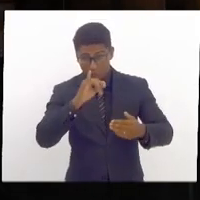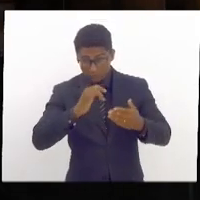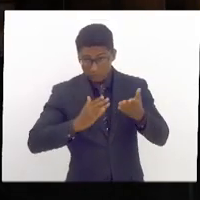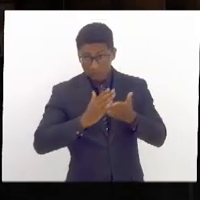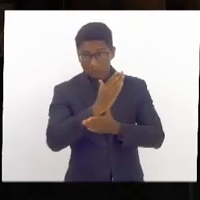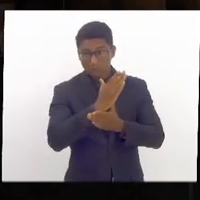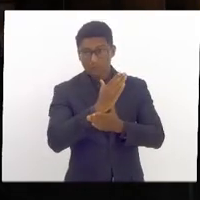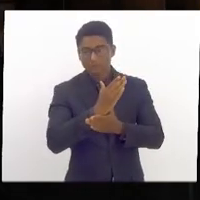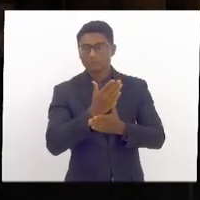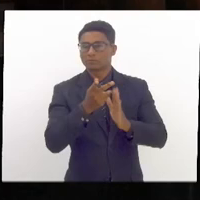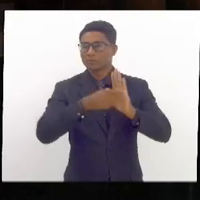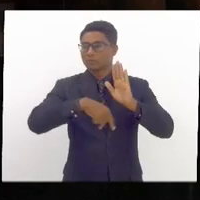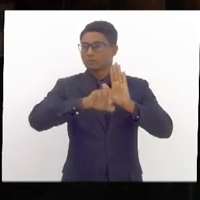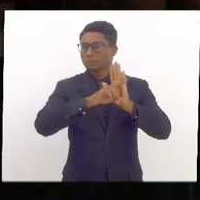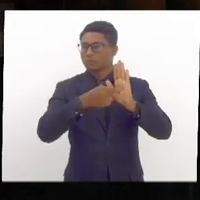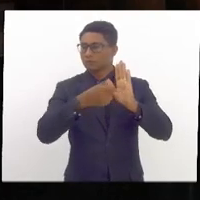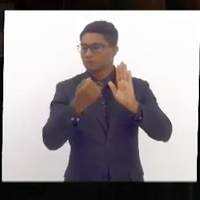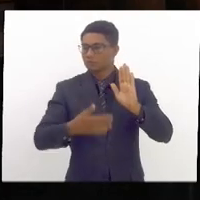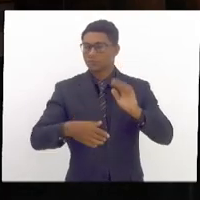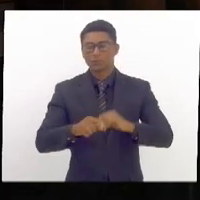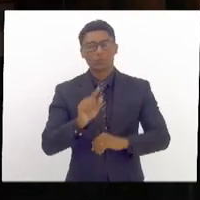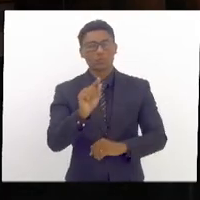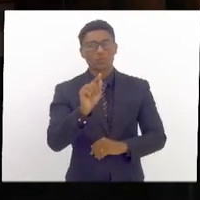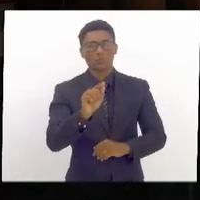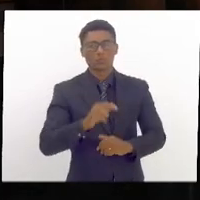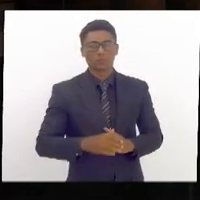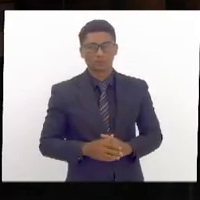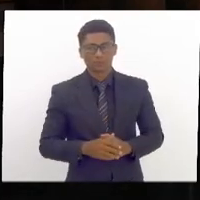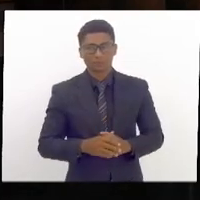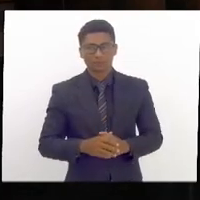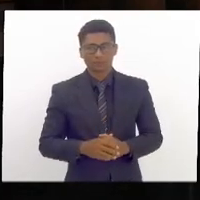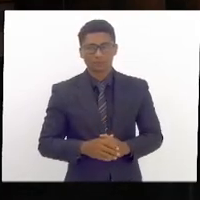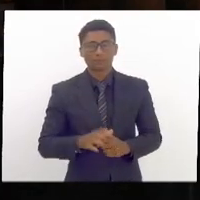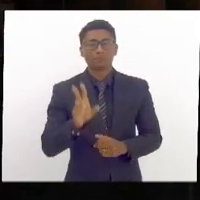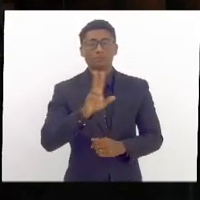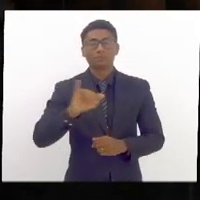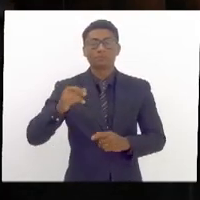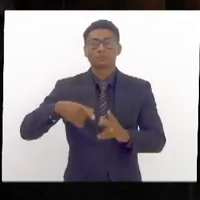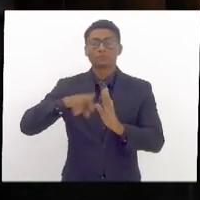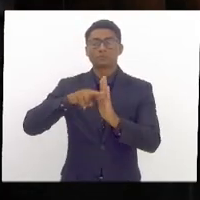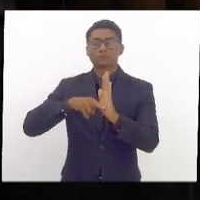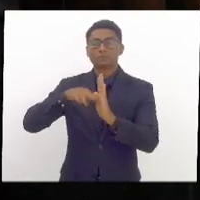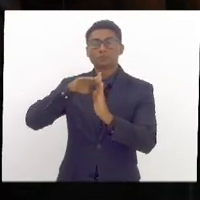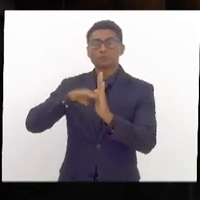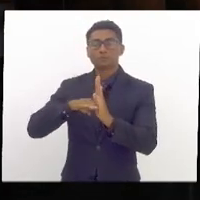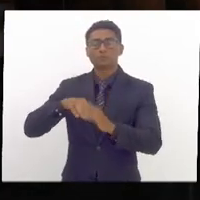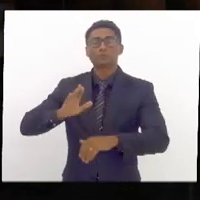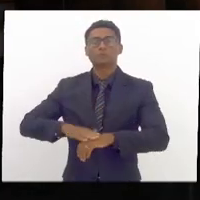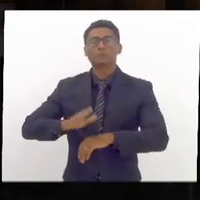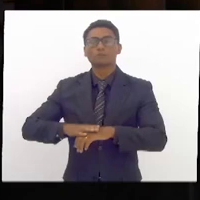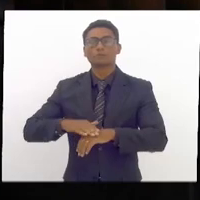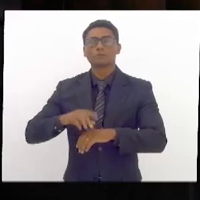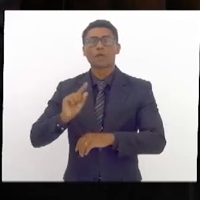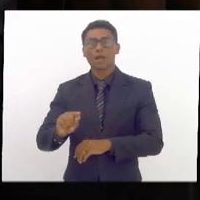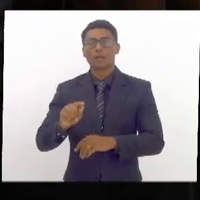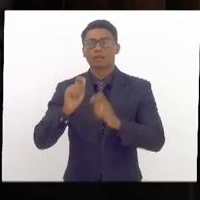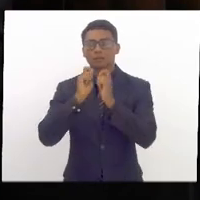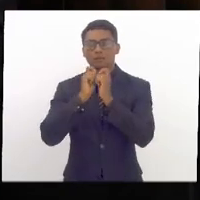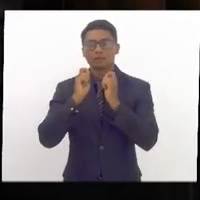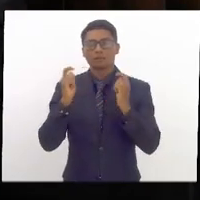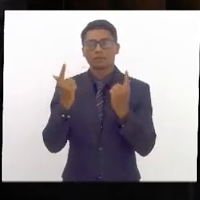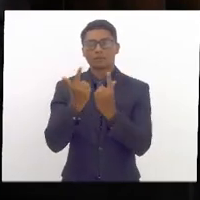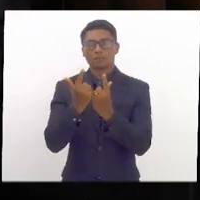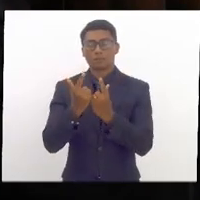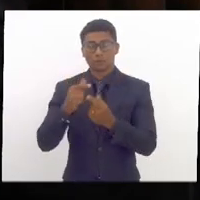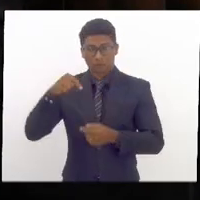aqui, deputado Jari, o projeto fala aqui, que vai ser regulamentado pela Assembleia Legislativa. Nesse particular, alguns já